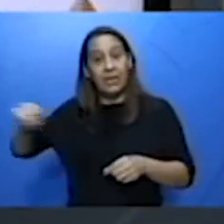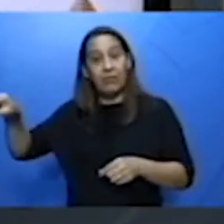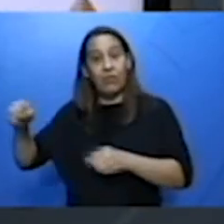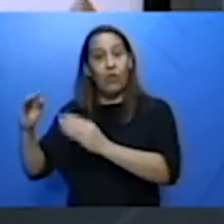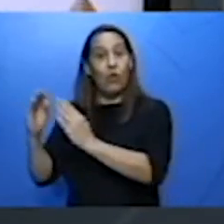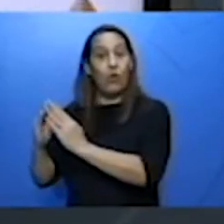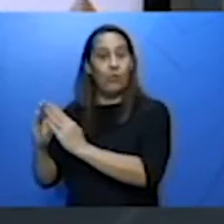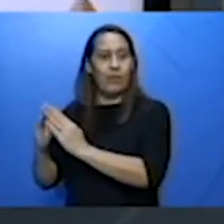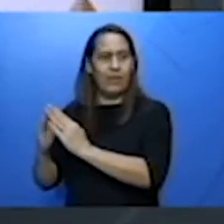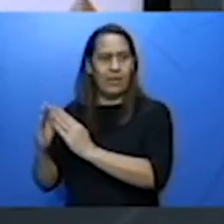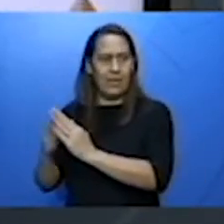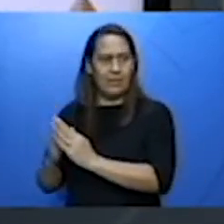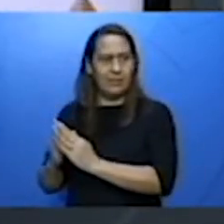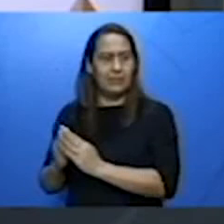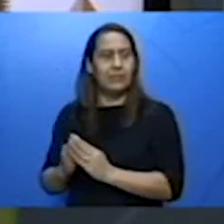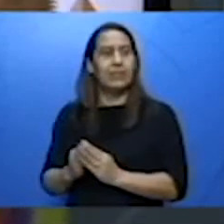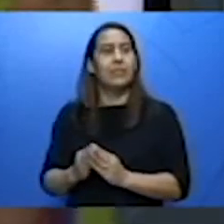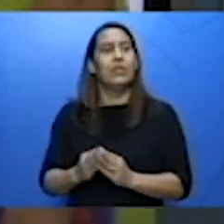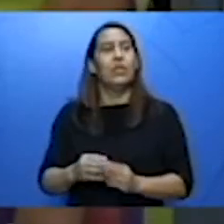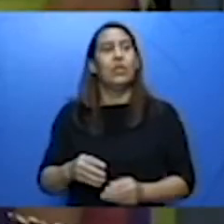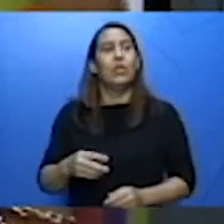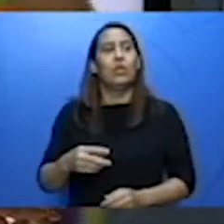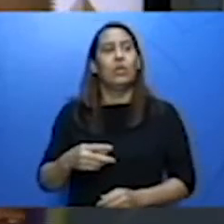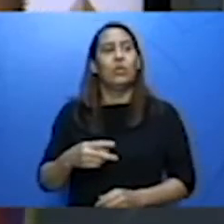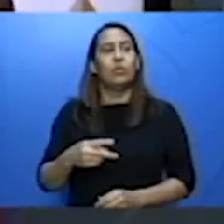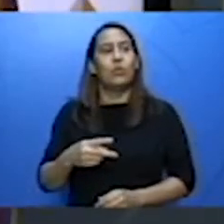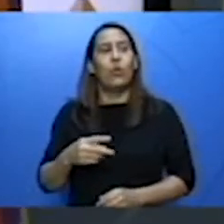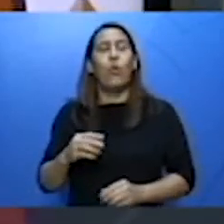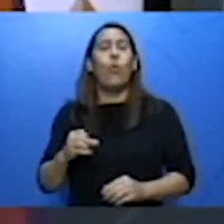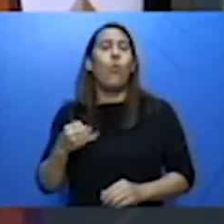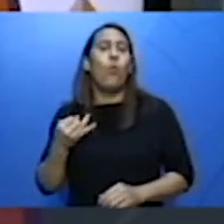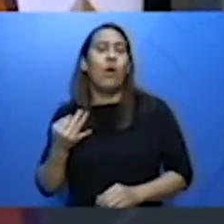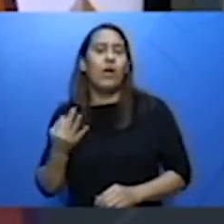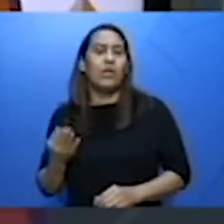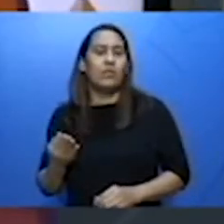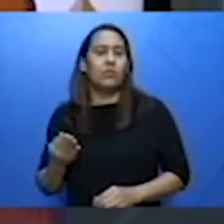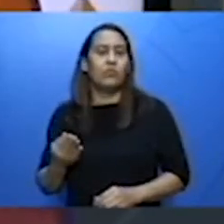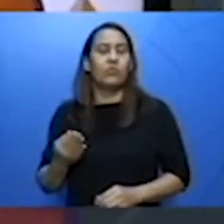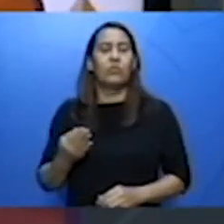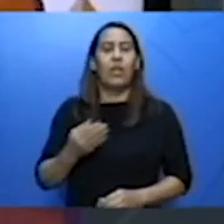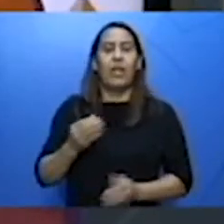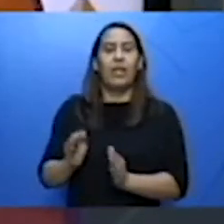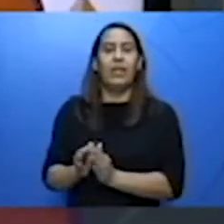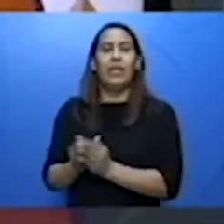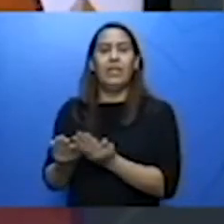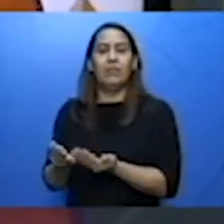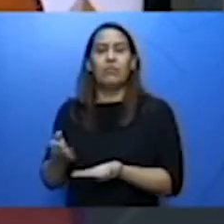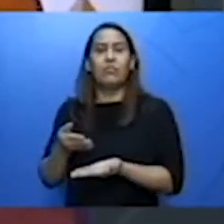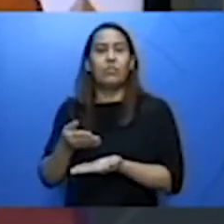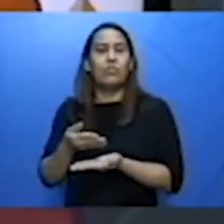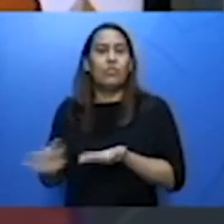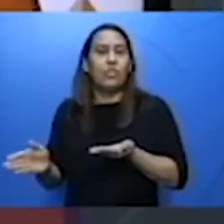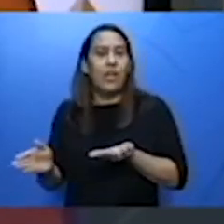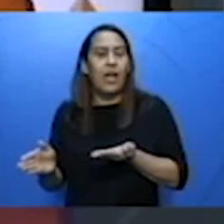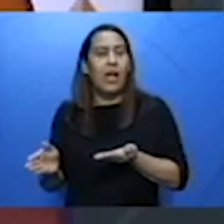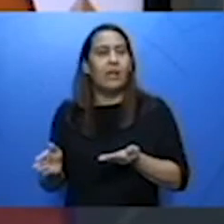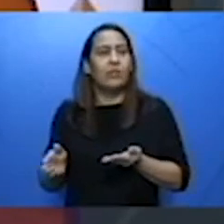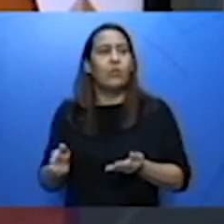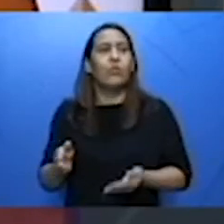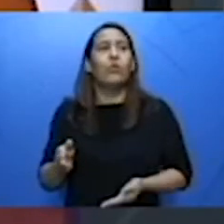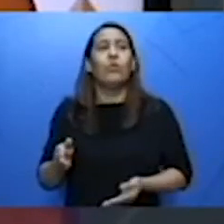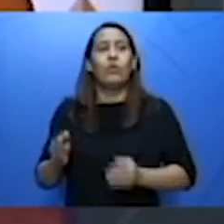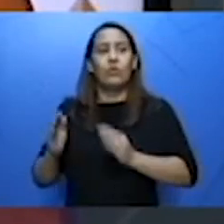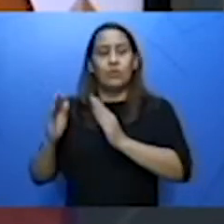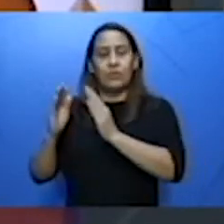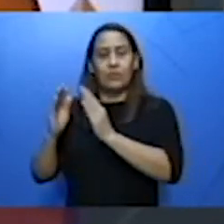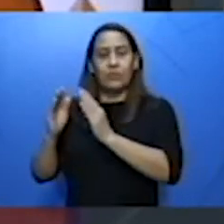o segundo B retirou 48. Quantos livros foram retirados na semana? Vocês perceberam que está falando a